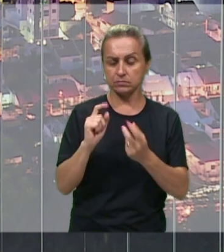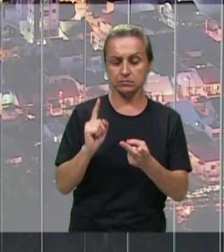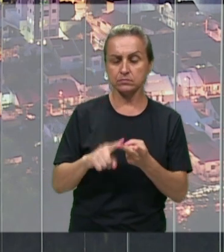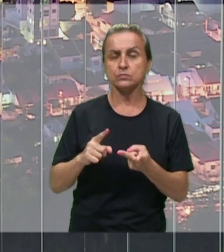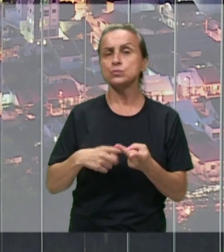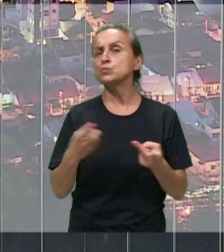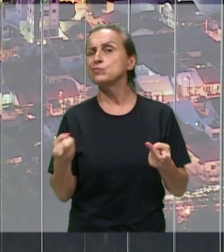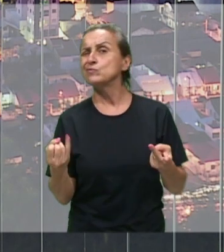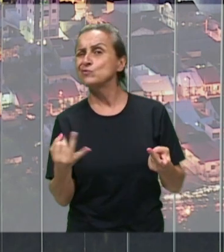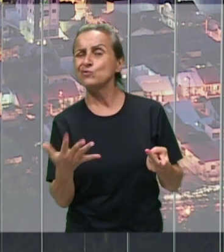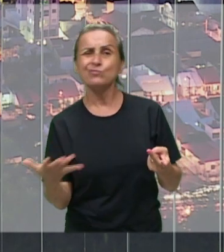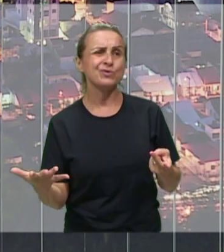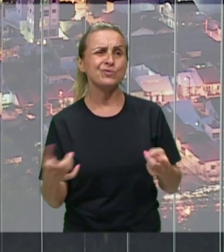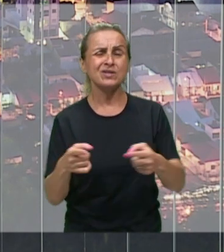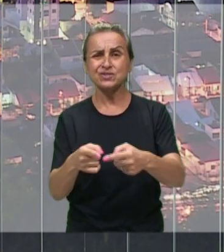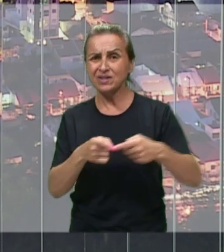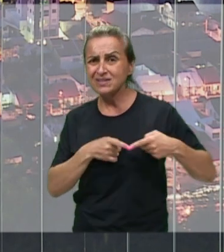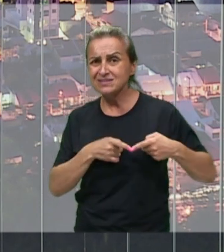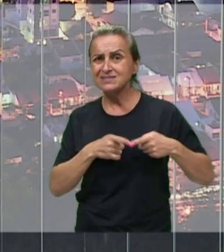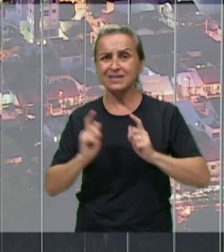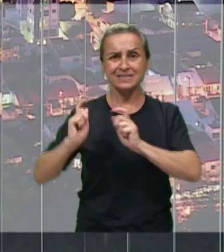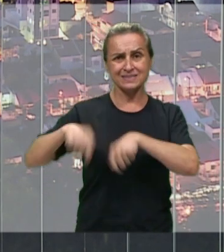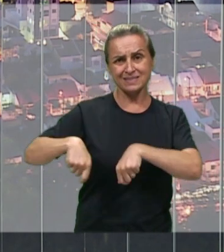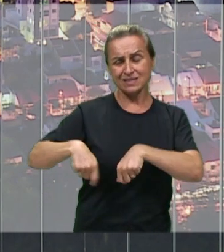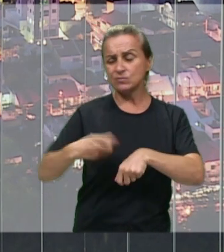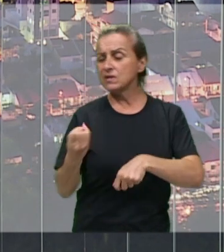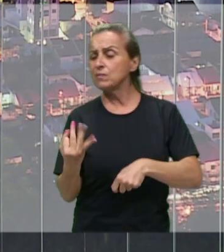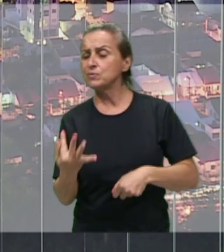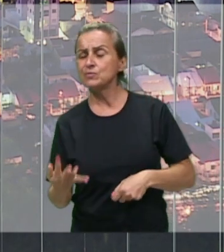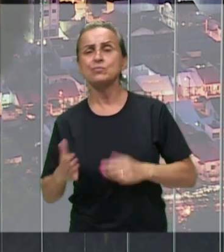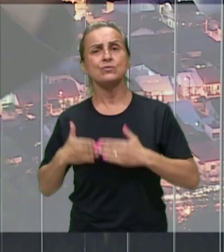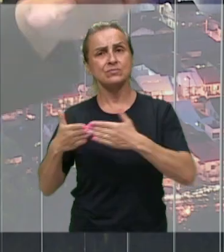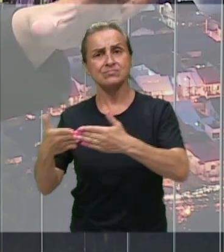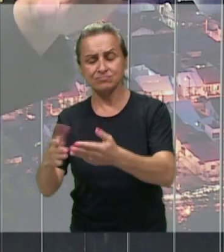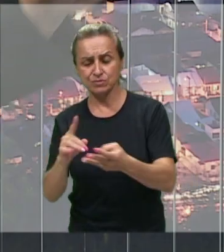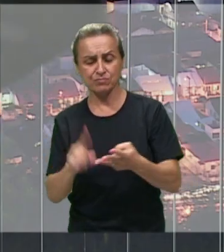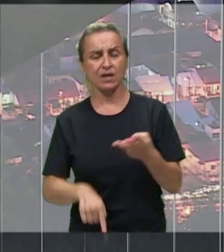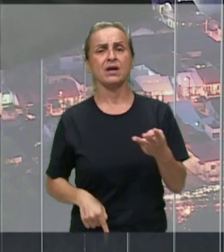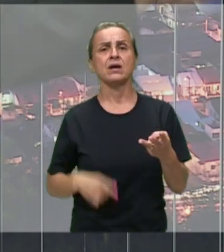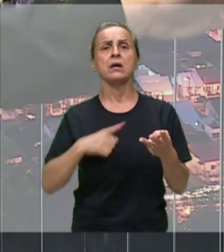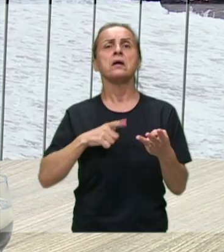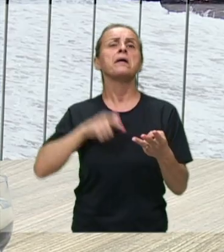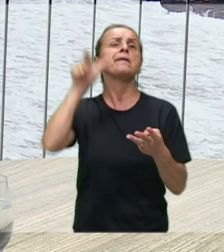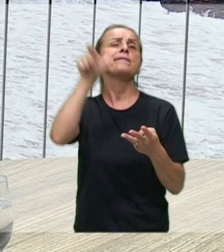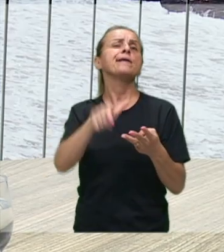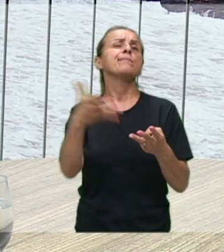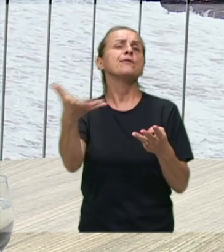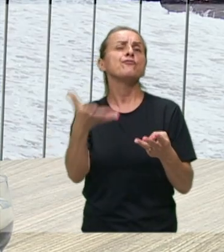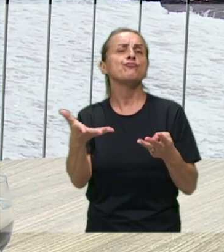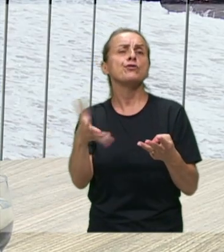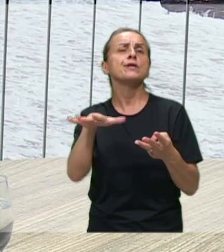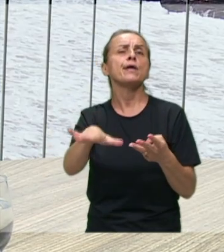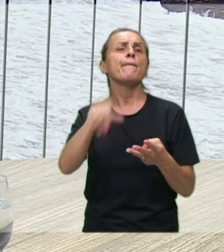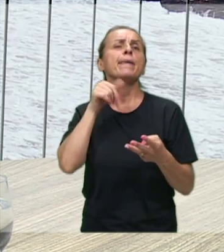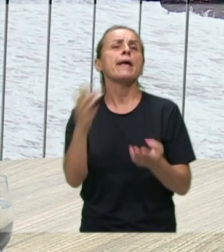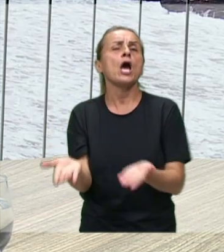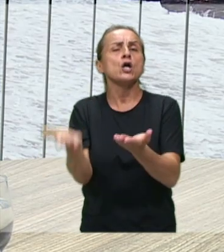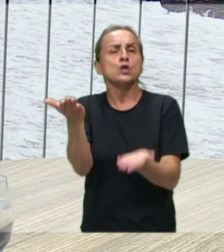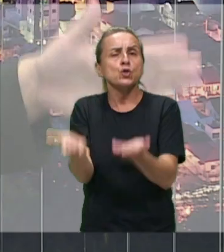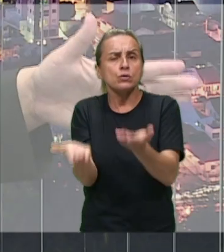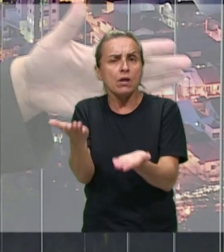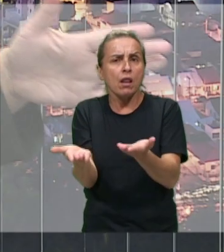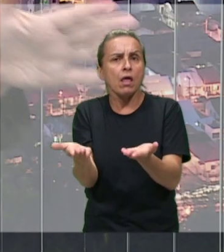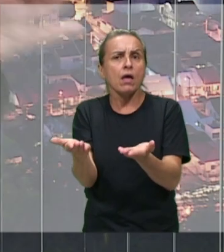barcos. Tem gente que quer pegar uma certa tonelagem, o Ministério diz que não é aquela tonelagem que pode pescar, que é